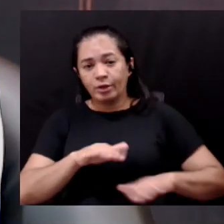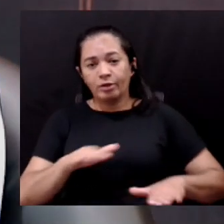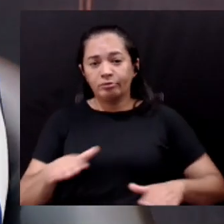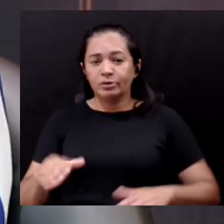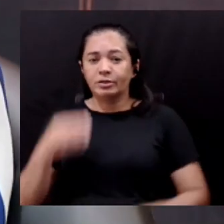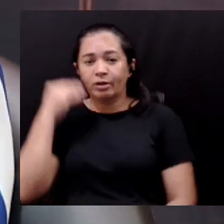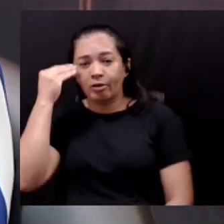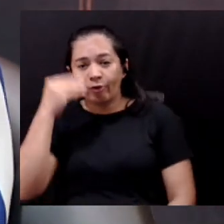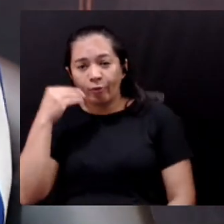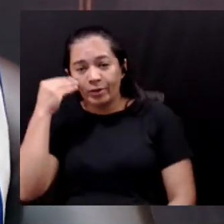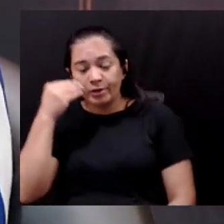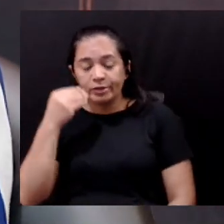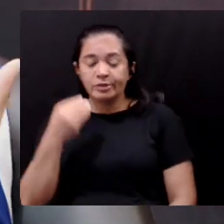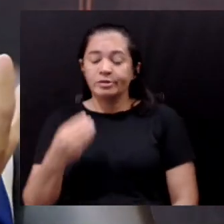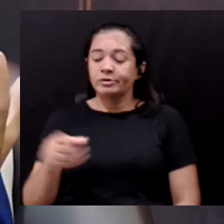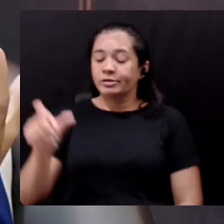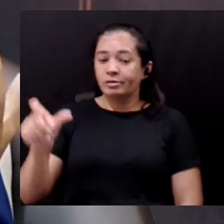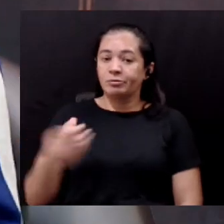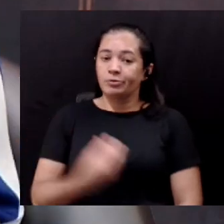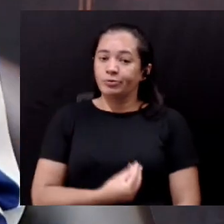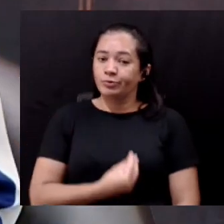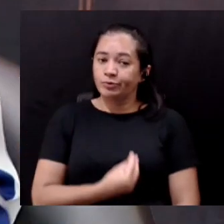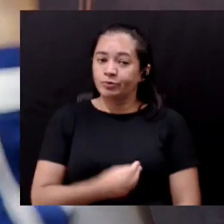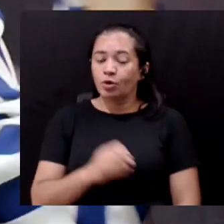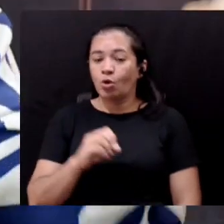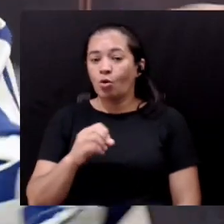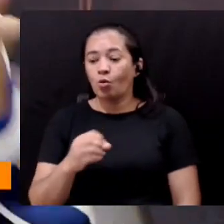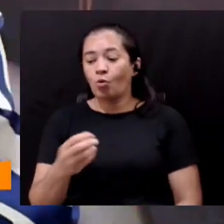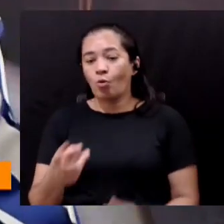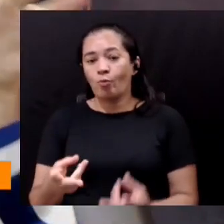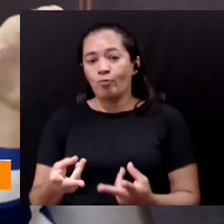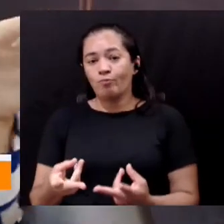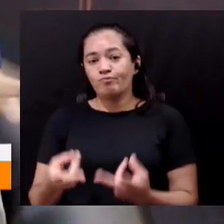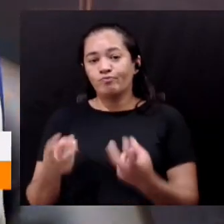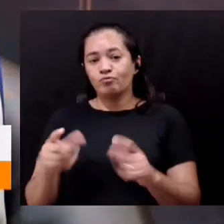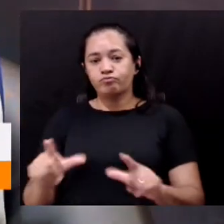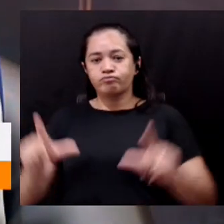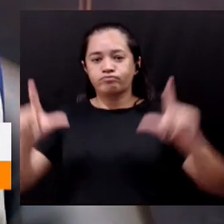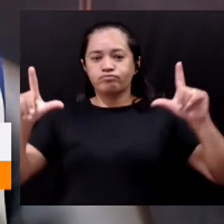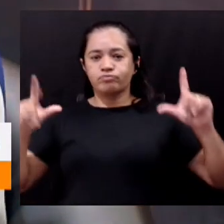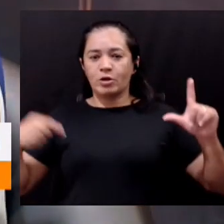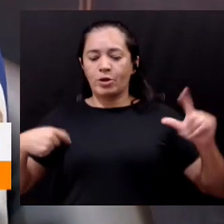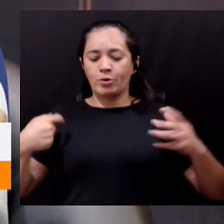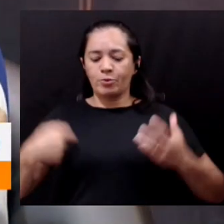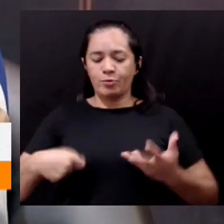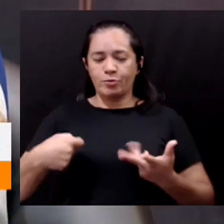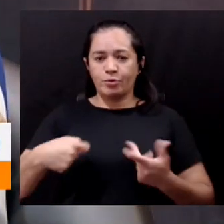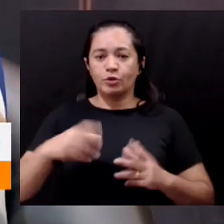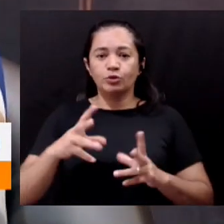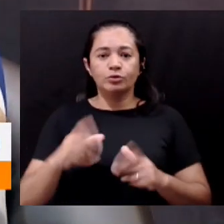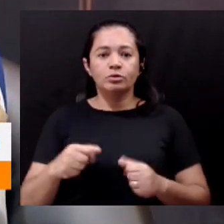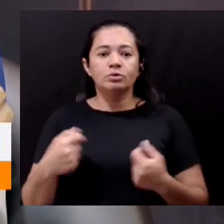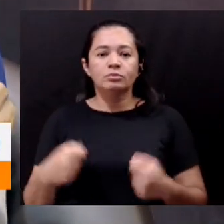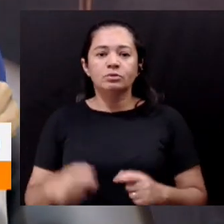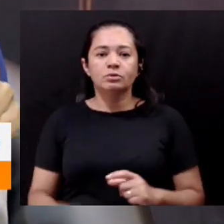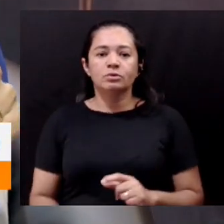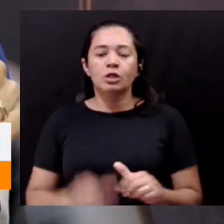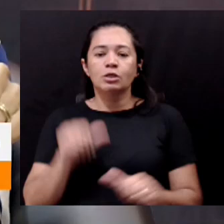pessoa viveu, o reconhecimento que eu preciso, você precisa, todo mundo precisa, se torna